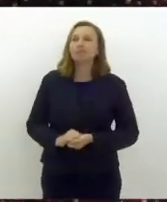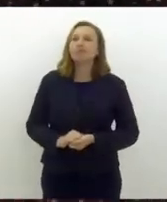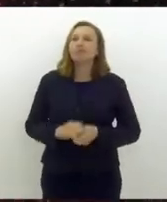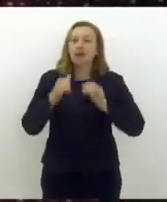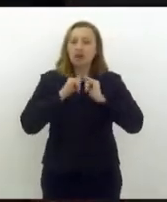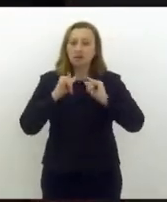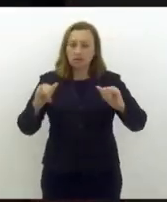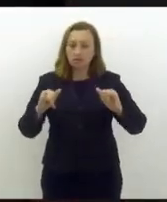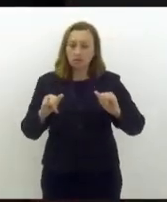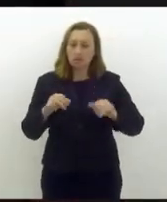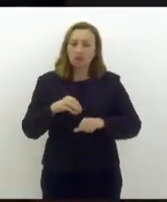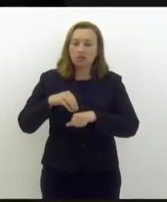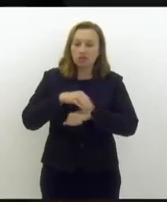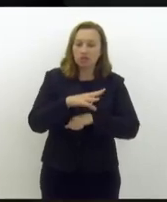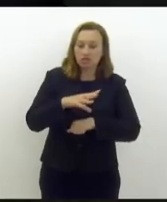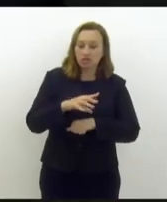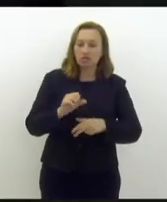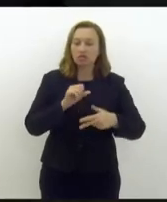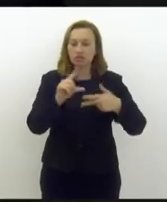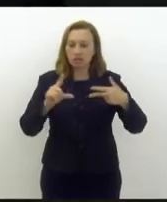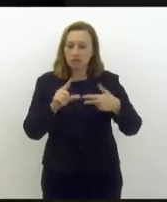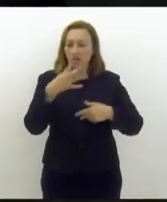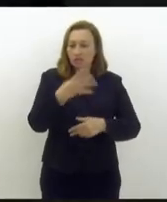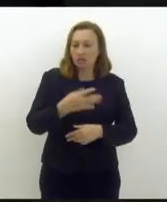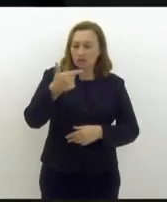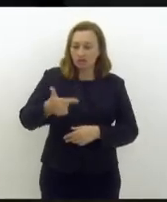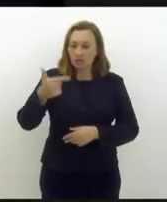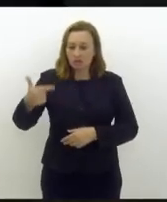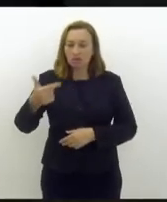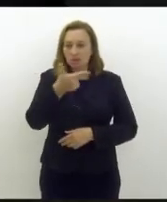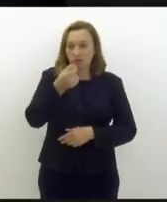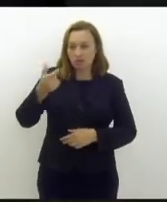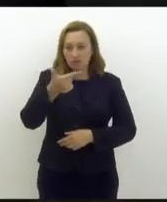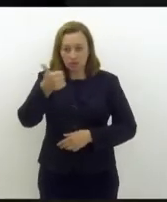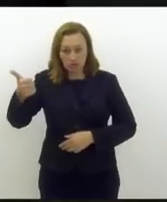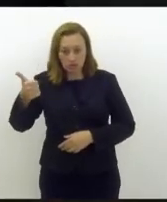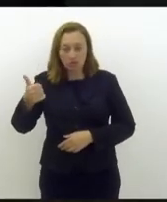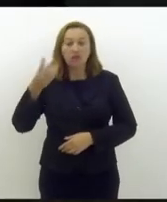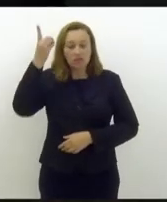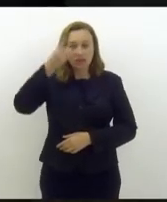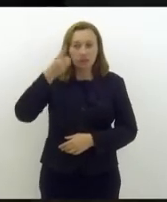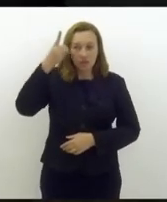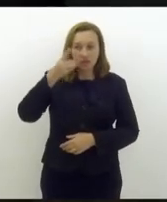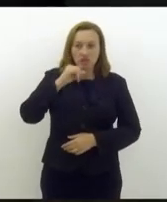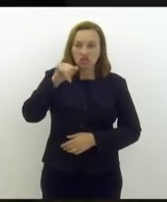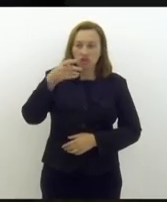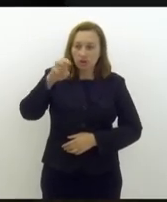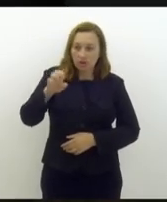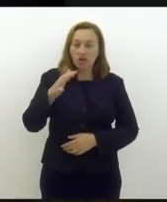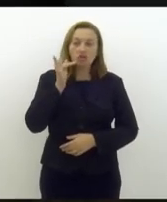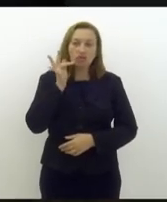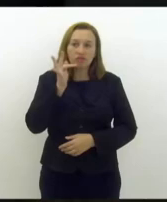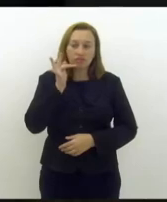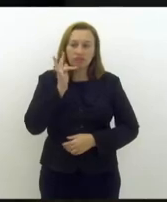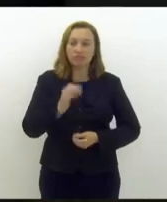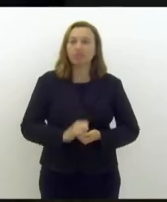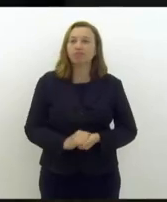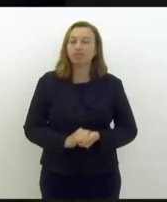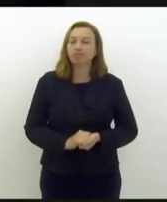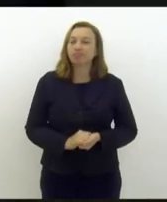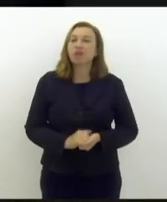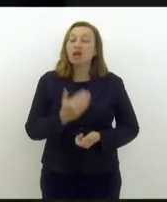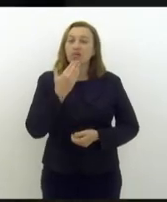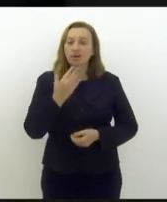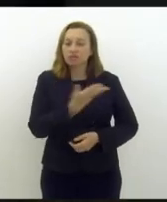anuncio indicação Legislativa número 422/2021 de autoria deputado Jorge Felipe Neto que